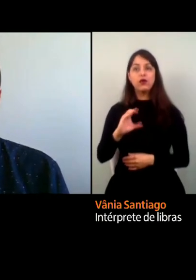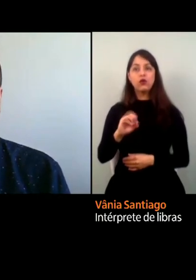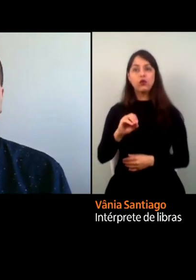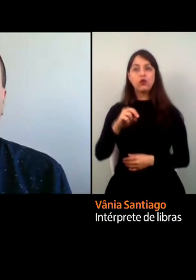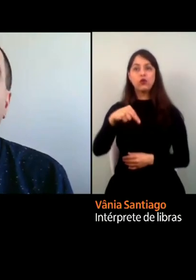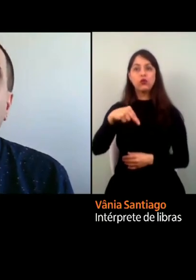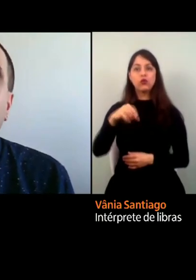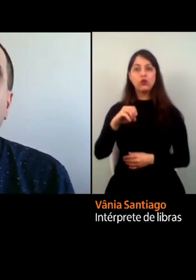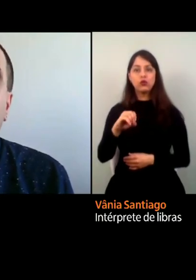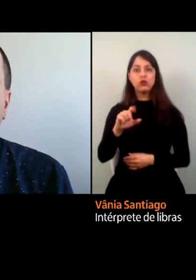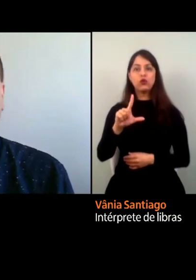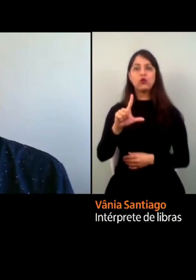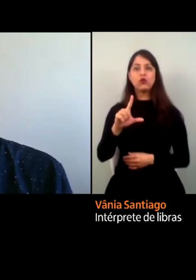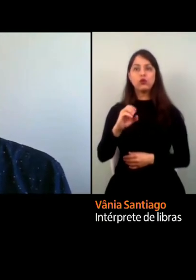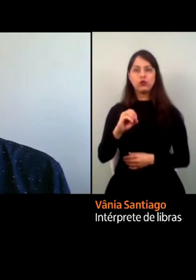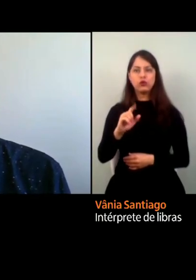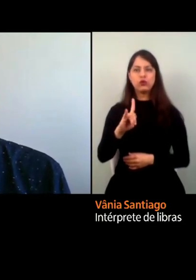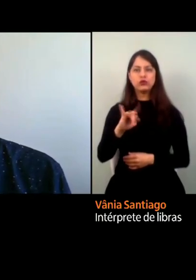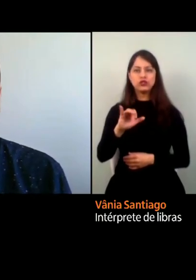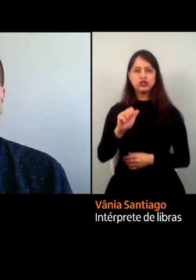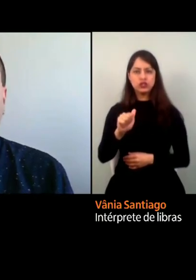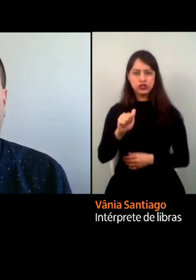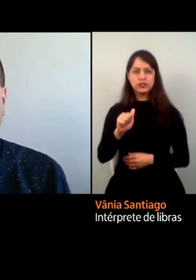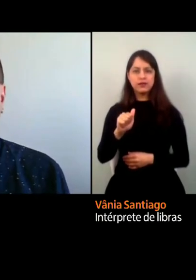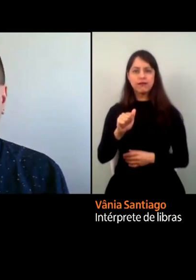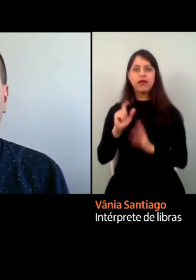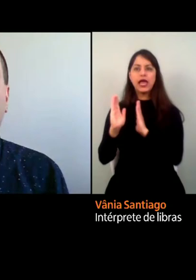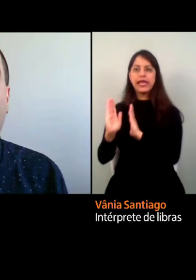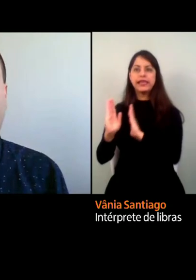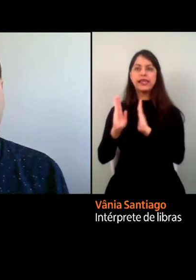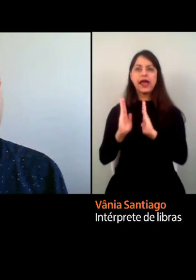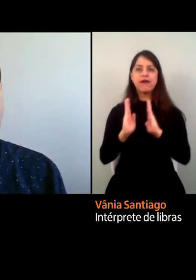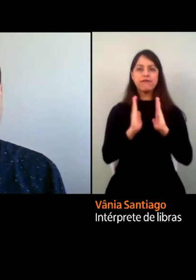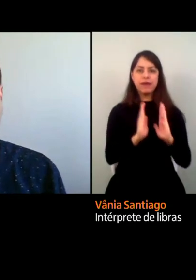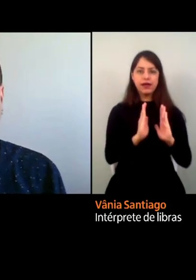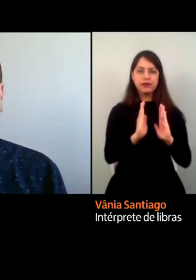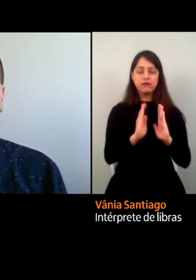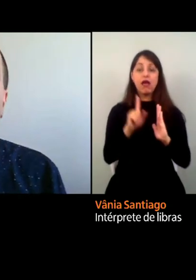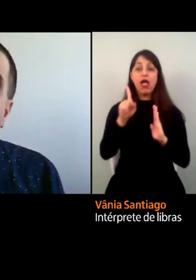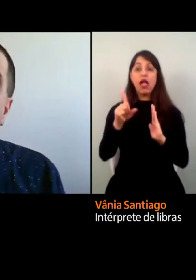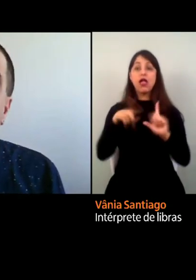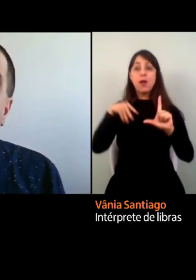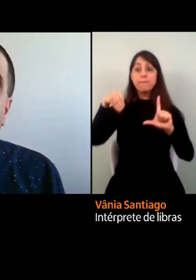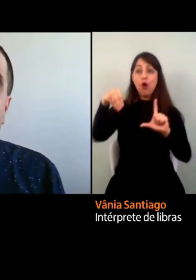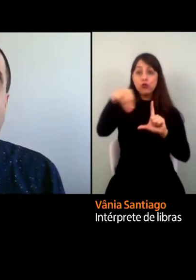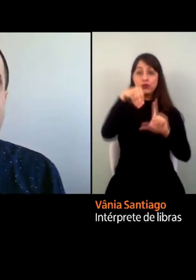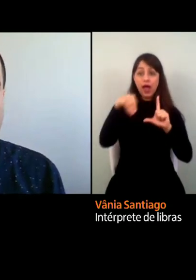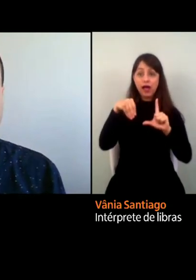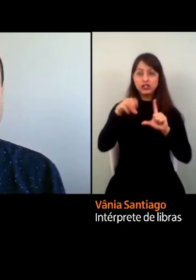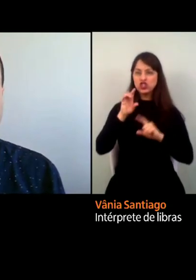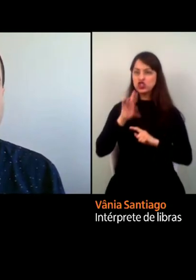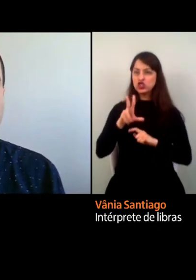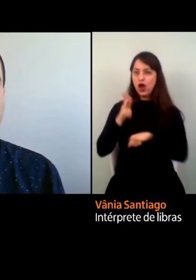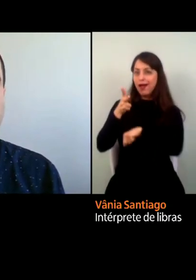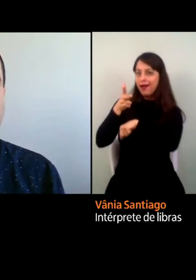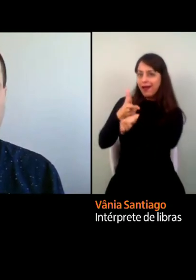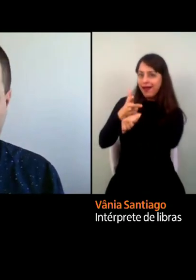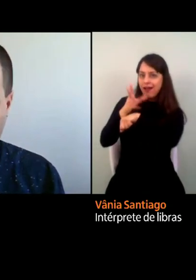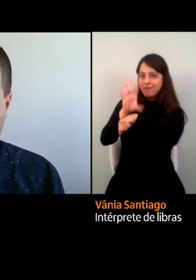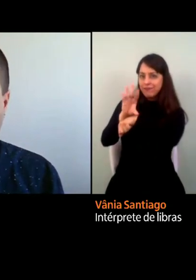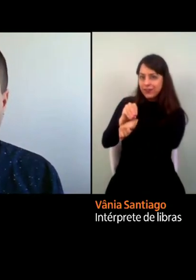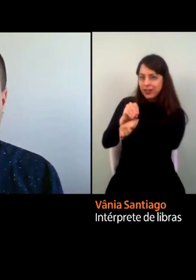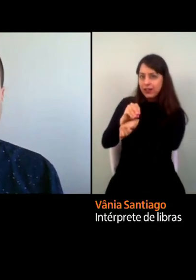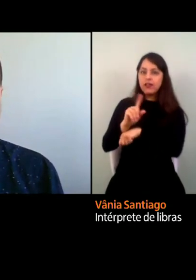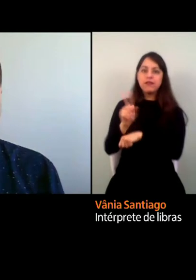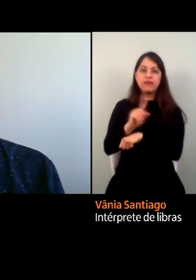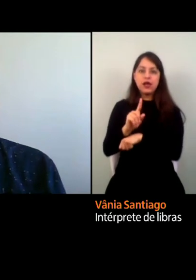escoa na montagem de Dziga Vertov, mais do que um homem da câmera, um homem da moviola.